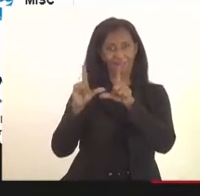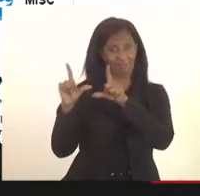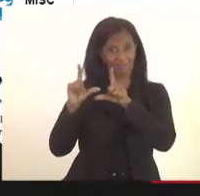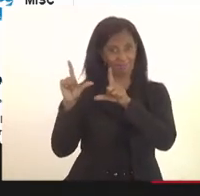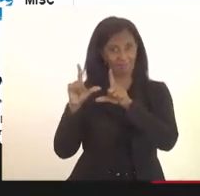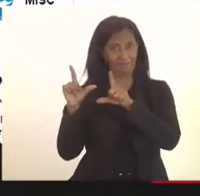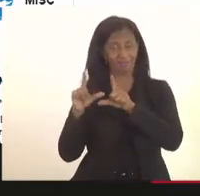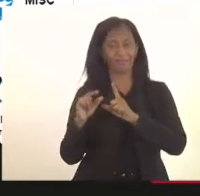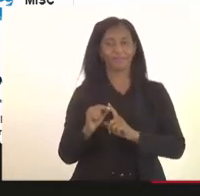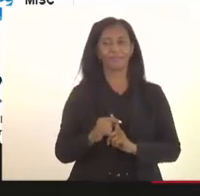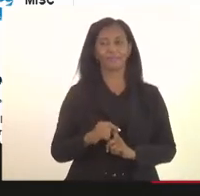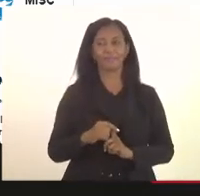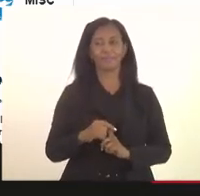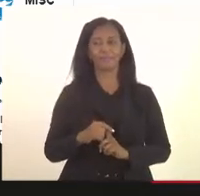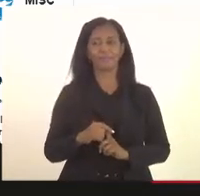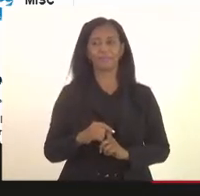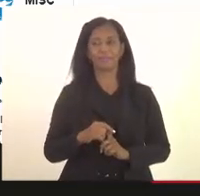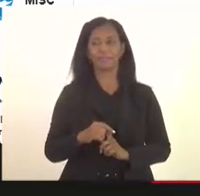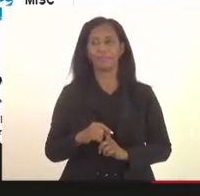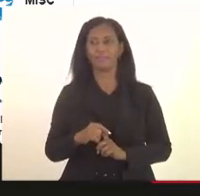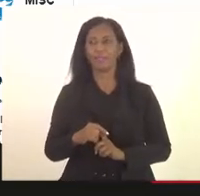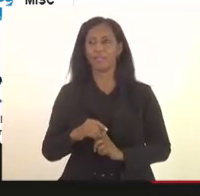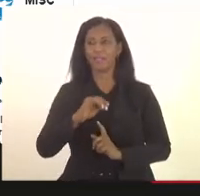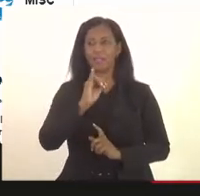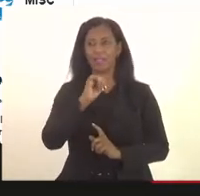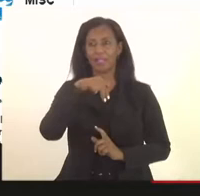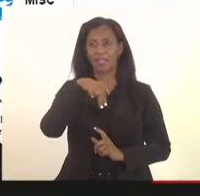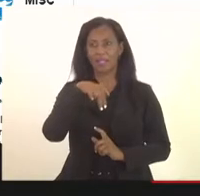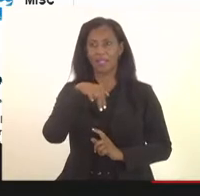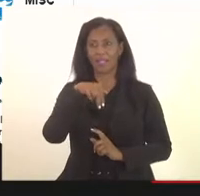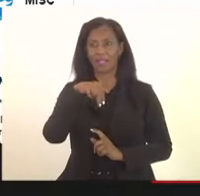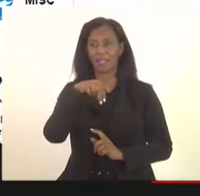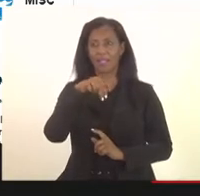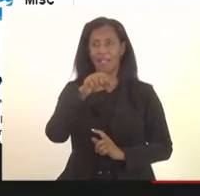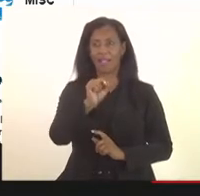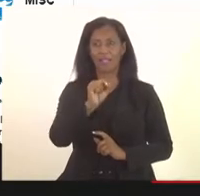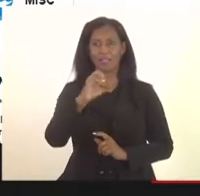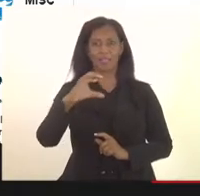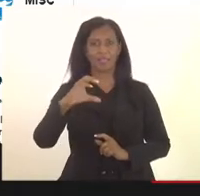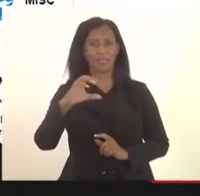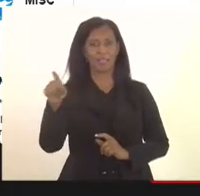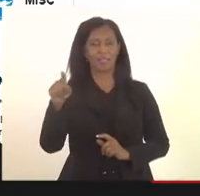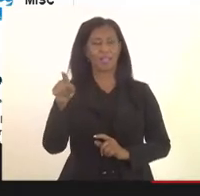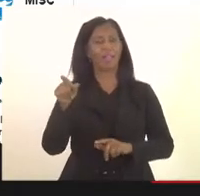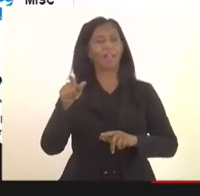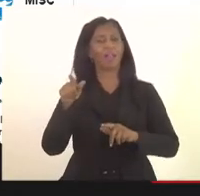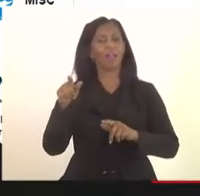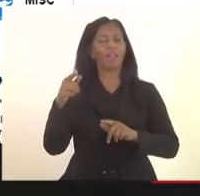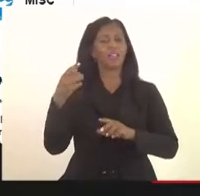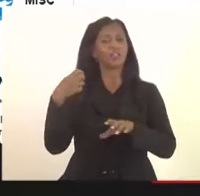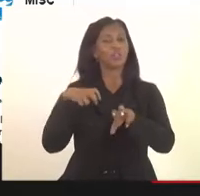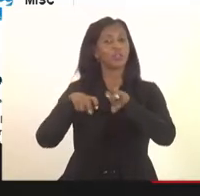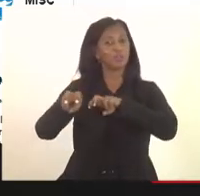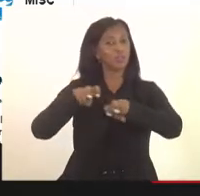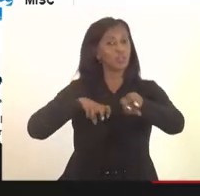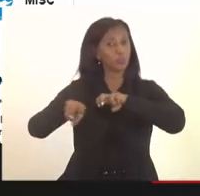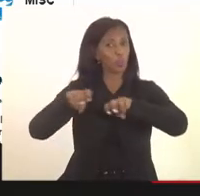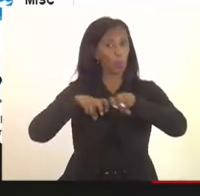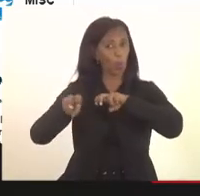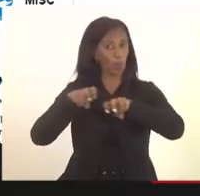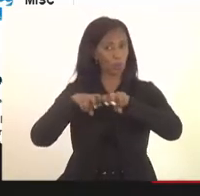slide, que é a MISC, que é uma empresa de transporte, tanque, né, de FPSO,